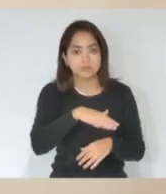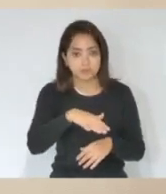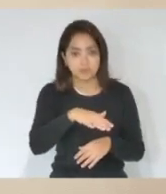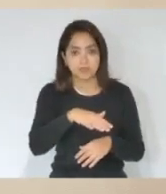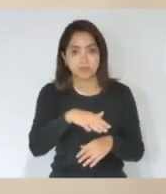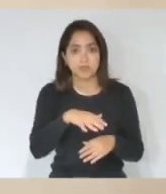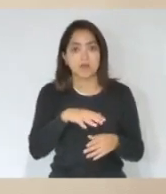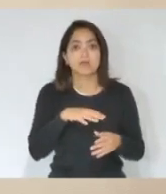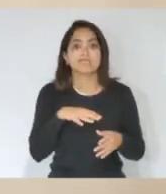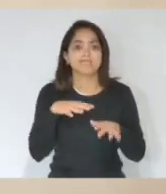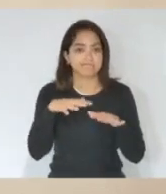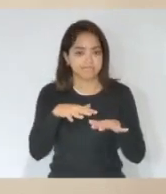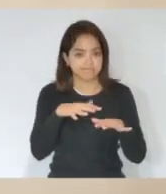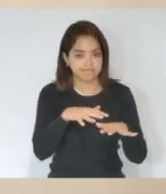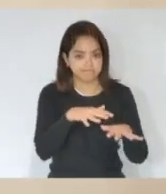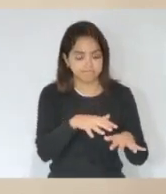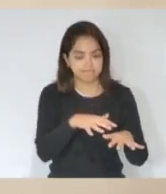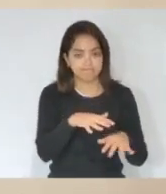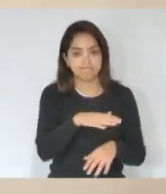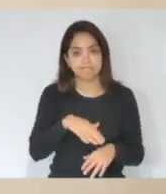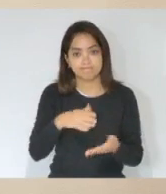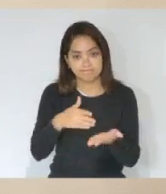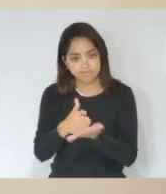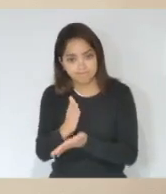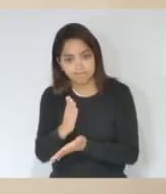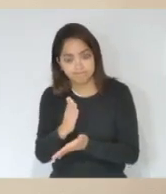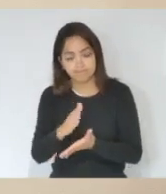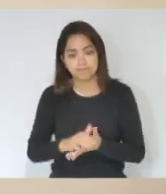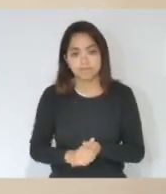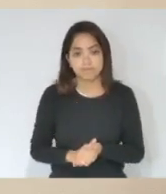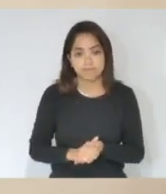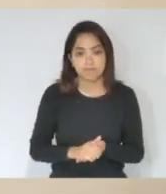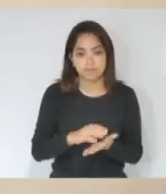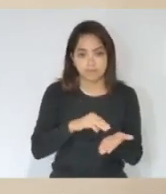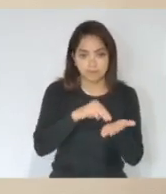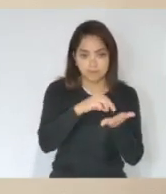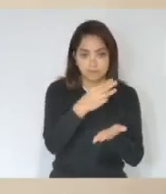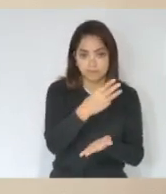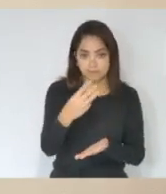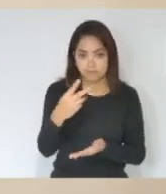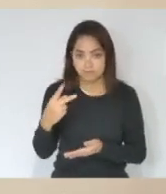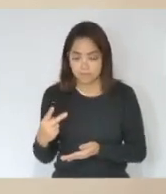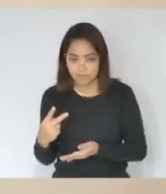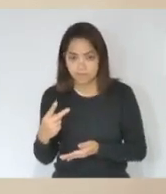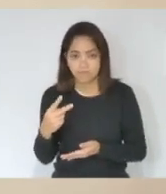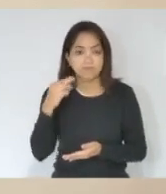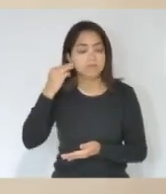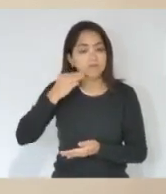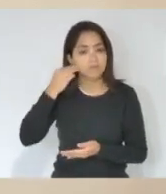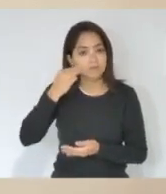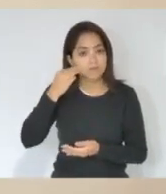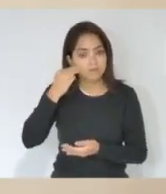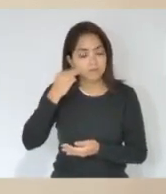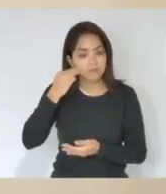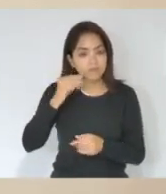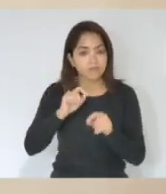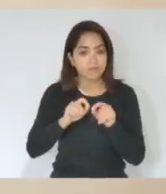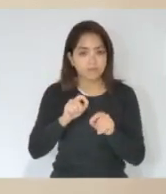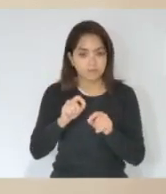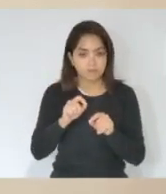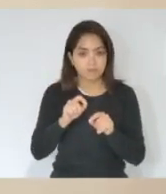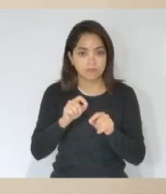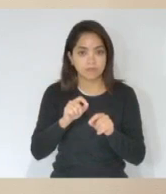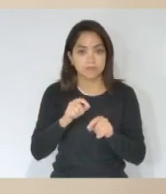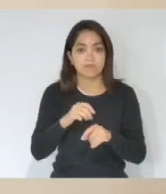greve municipal. Discussão, votação, aprovada. Moção 332, deputado Márcio Machado, apelando ao